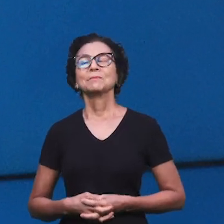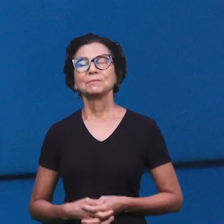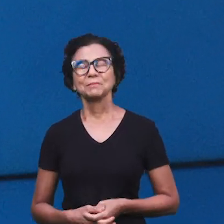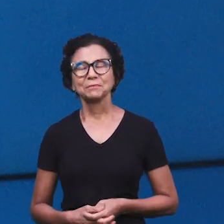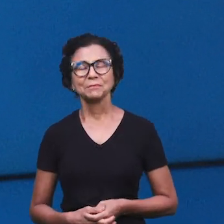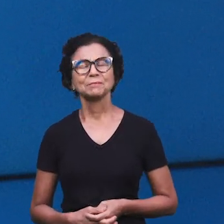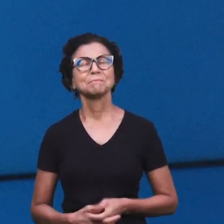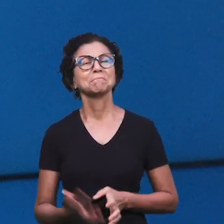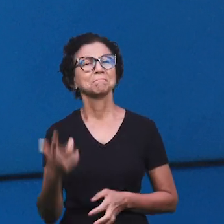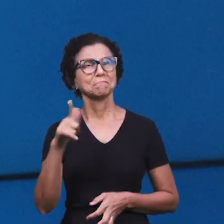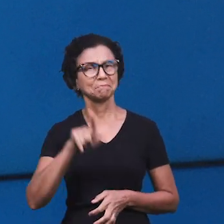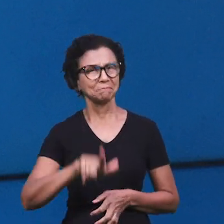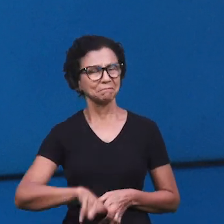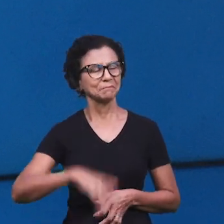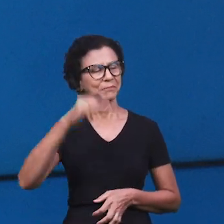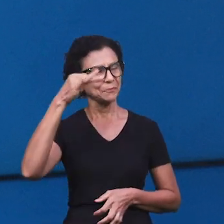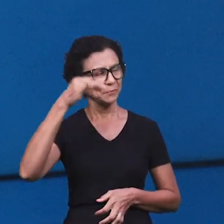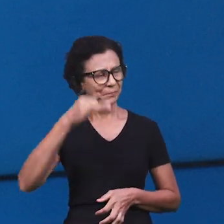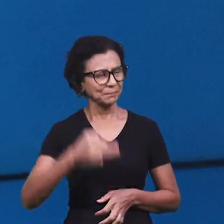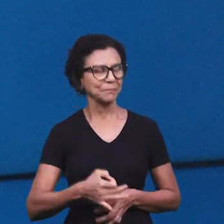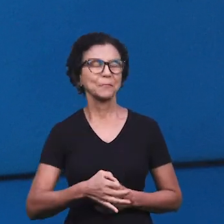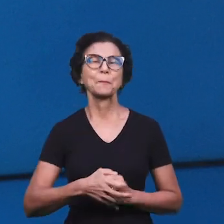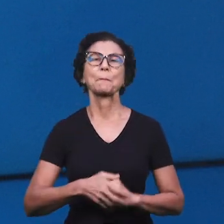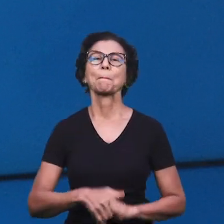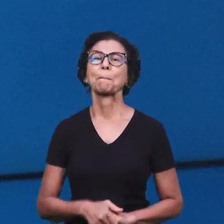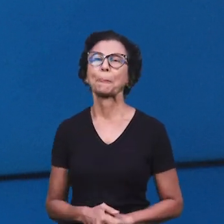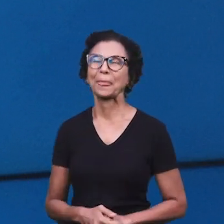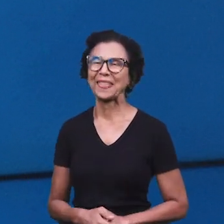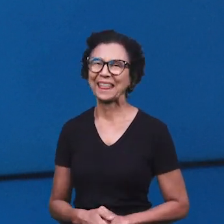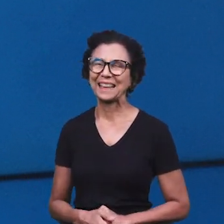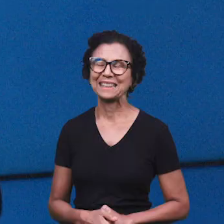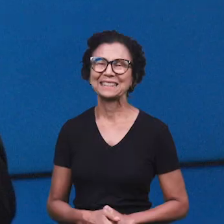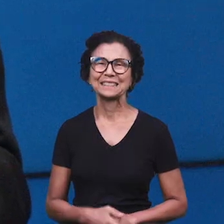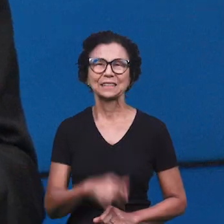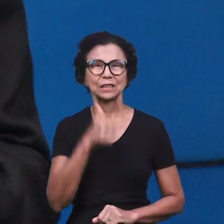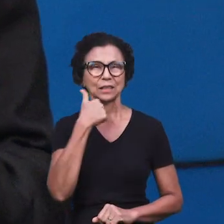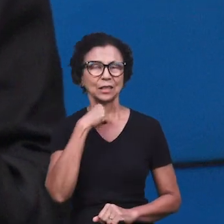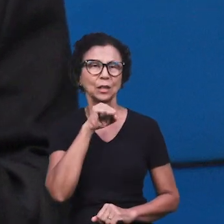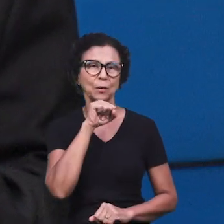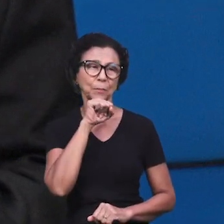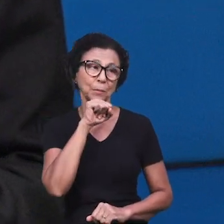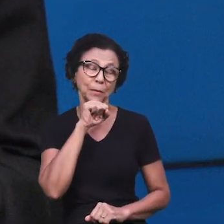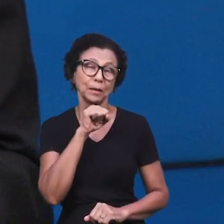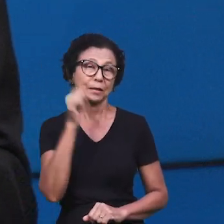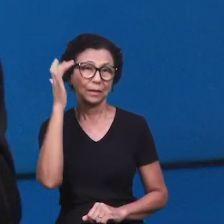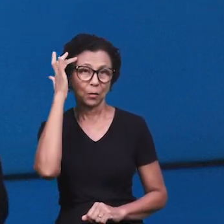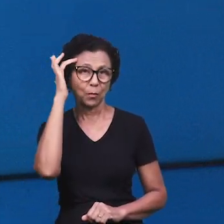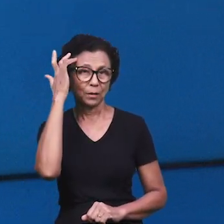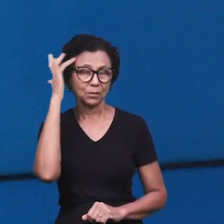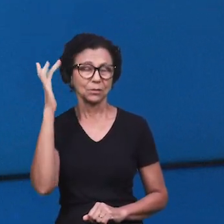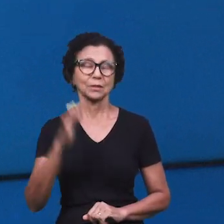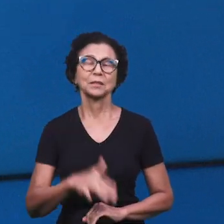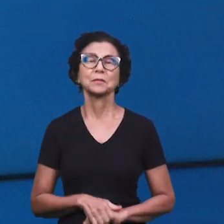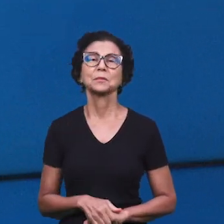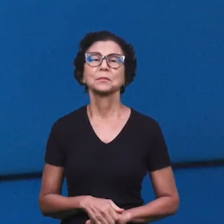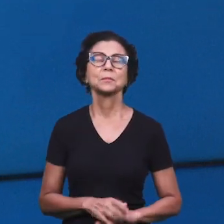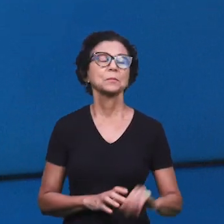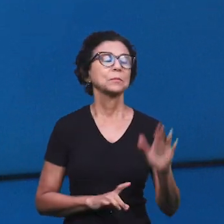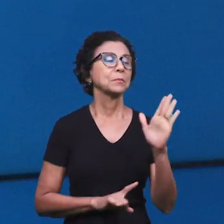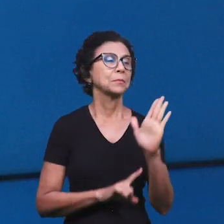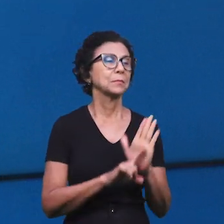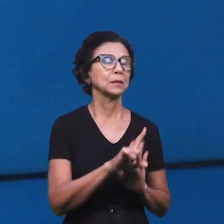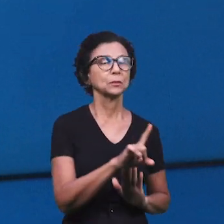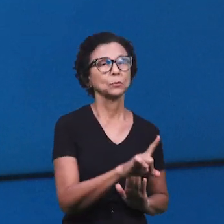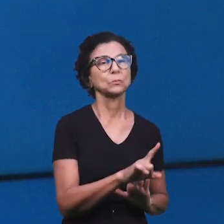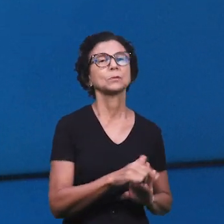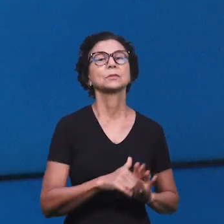O que a sua mamãe, provavelmente, nós estamos entendendo que foi a mamãe, que fez a pergunta, né? Estamos felizes porque